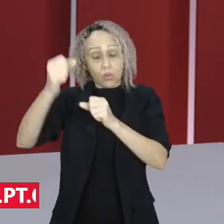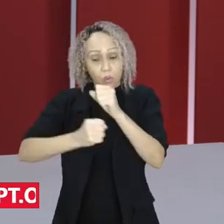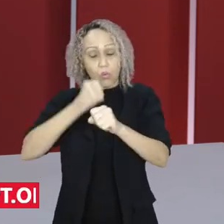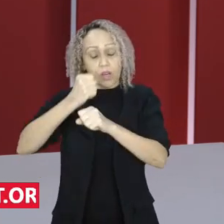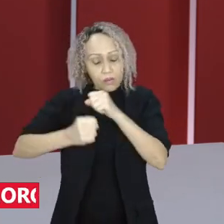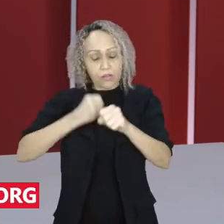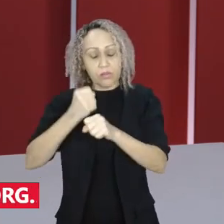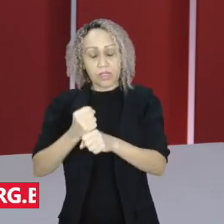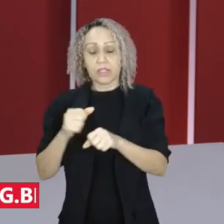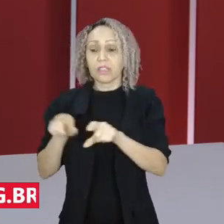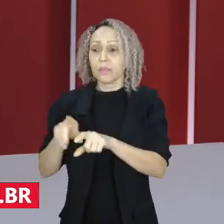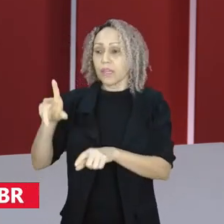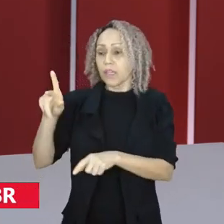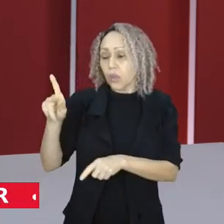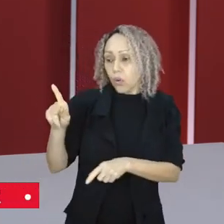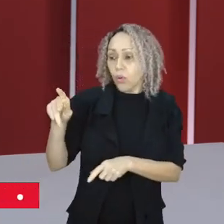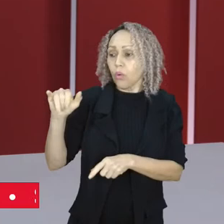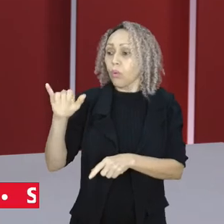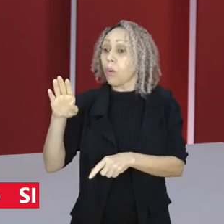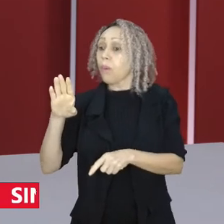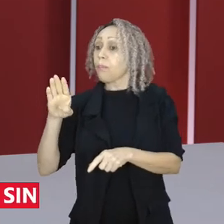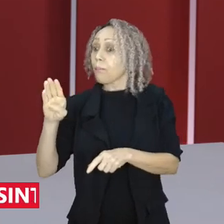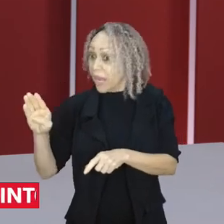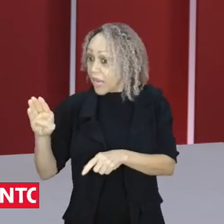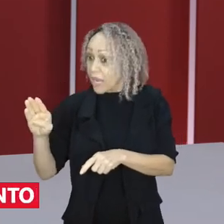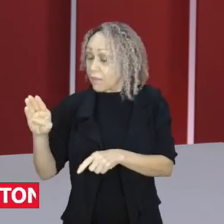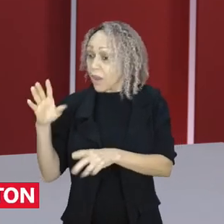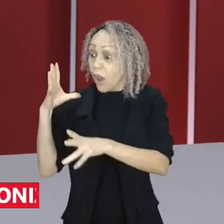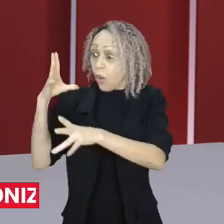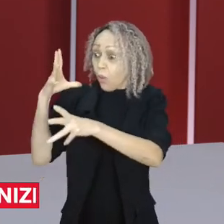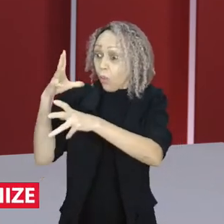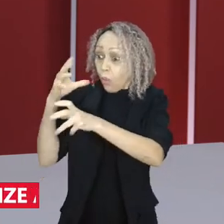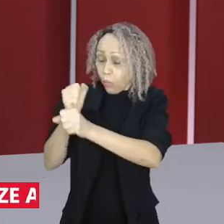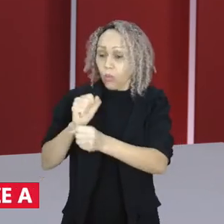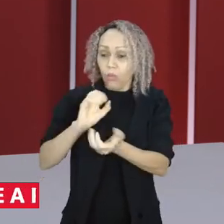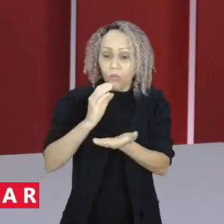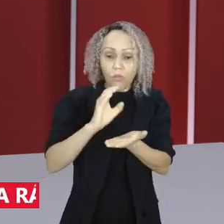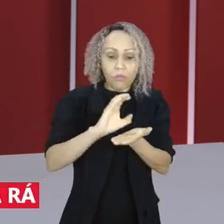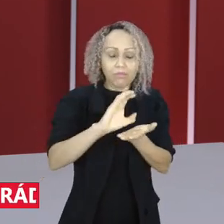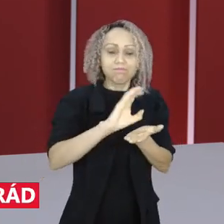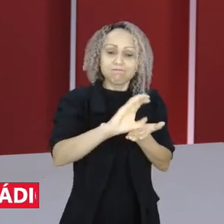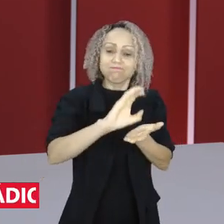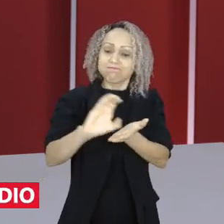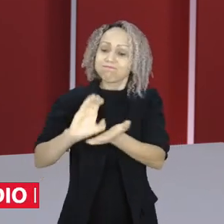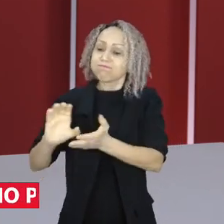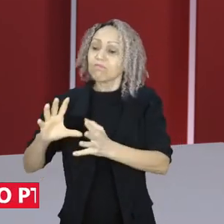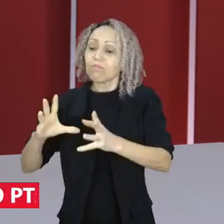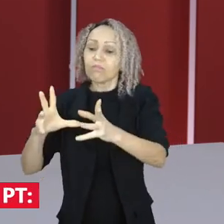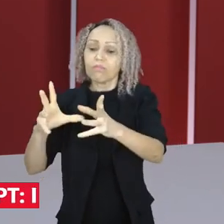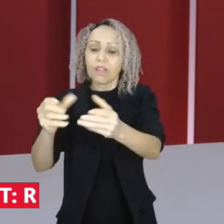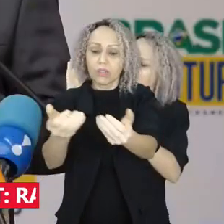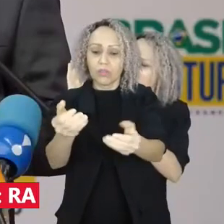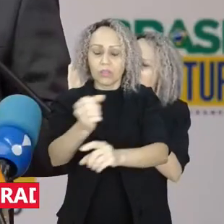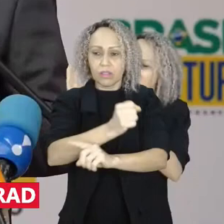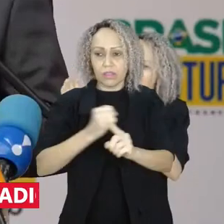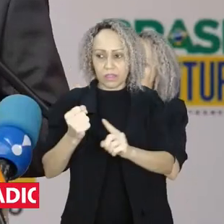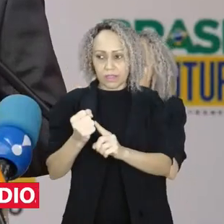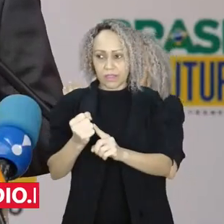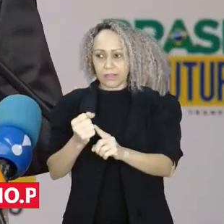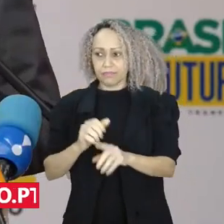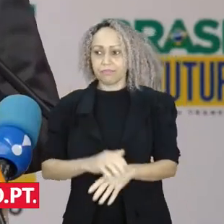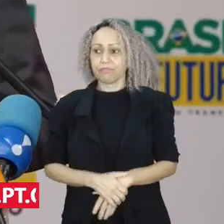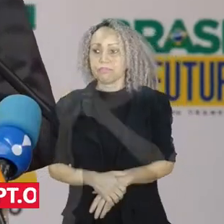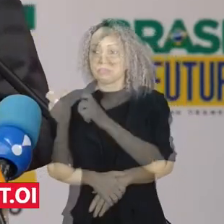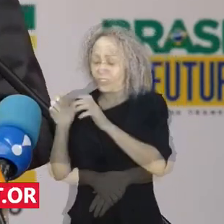repartido entre a sociedade Lula também falou sobre a importância da PEC do Bolsa Família eu estou